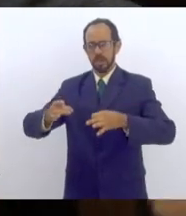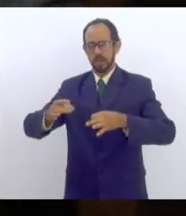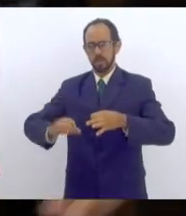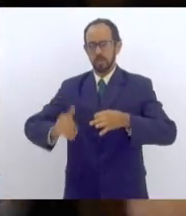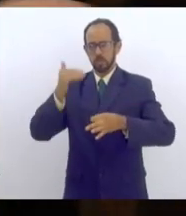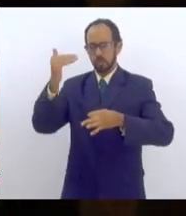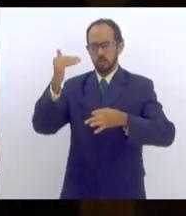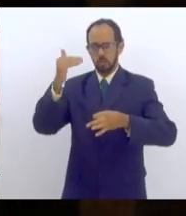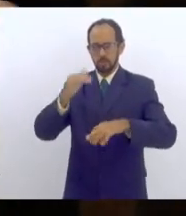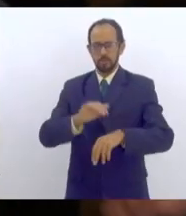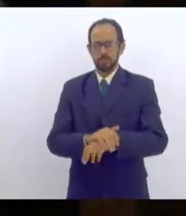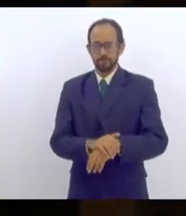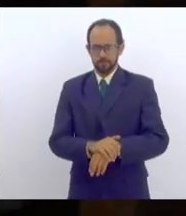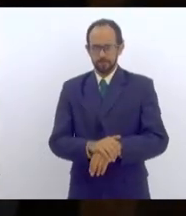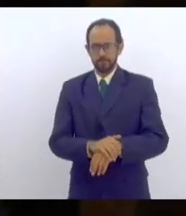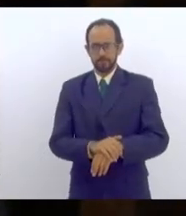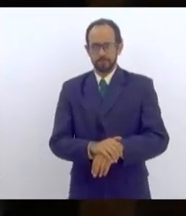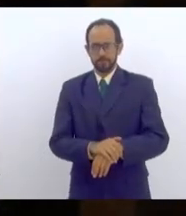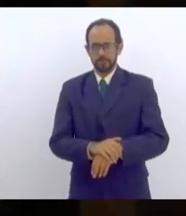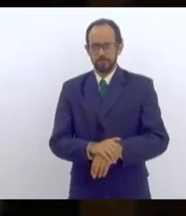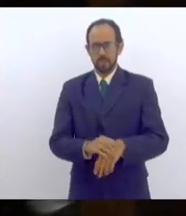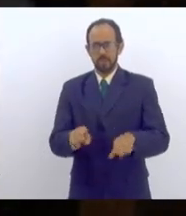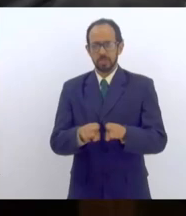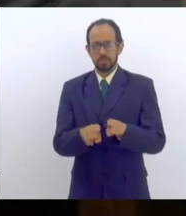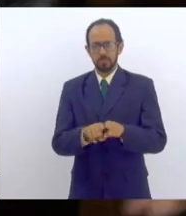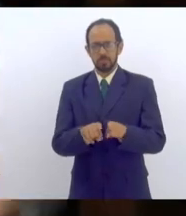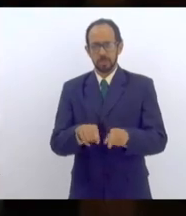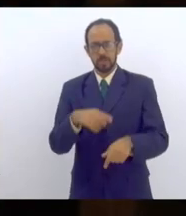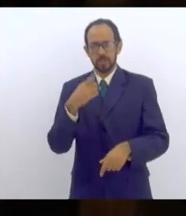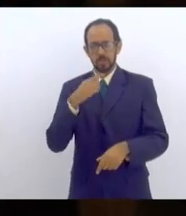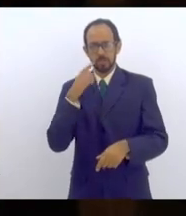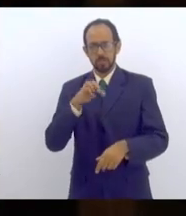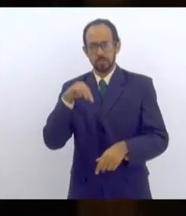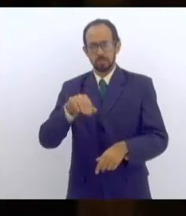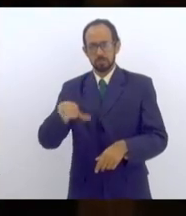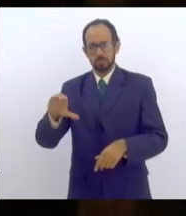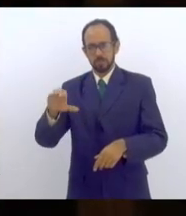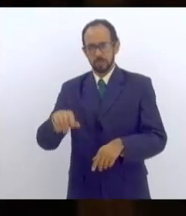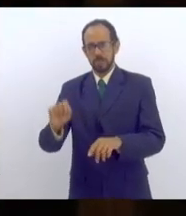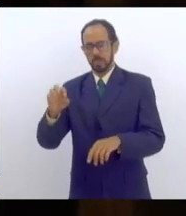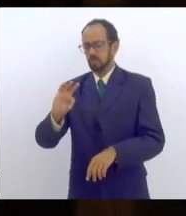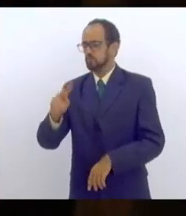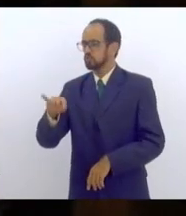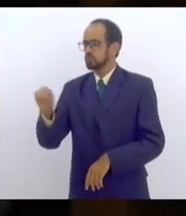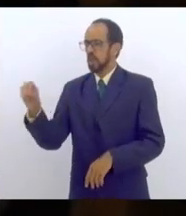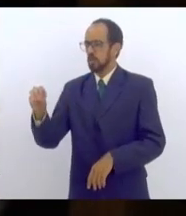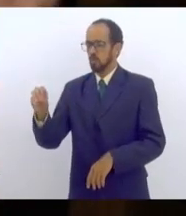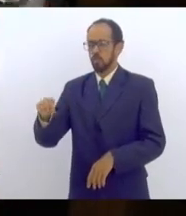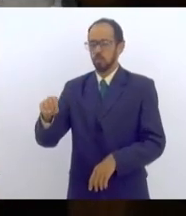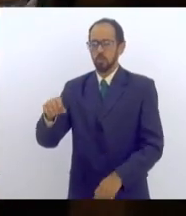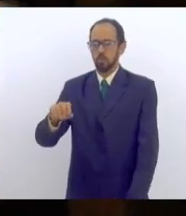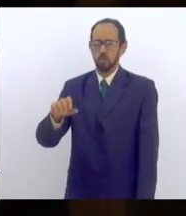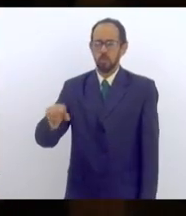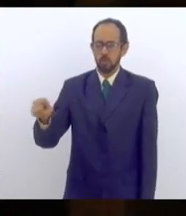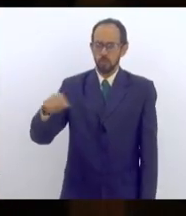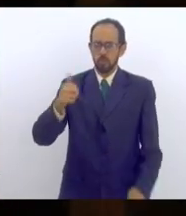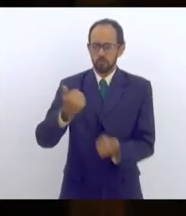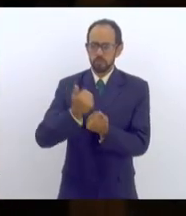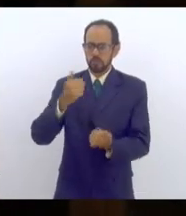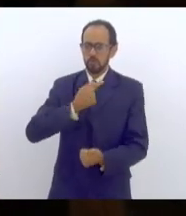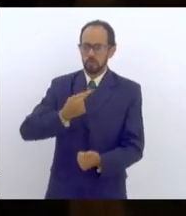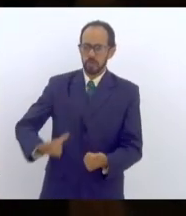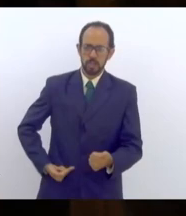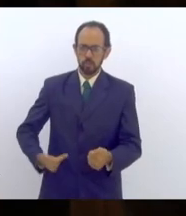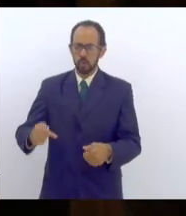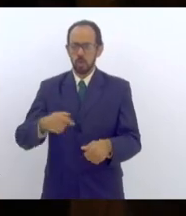e ambiental, deputado Mink, ao vice-governador Tiago Pampulha, ao procurador-geral da